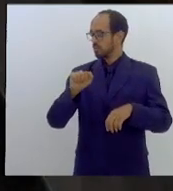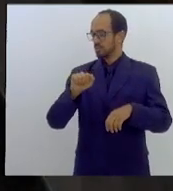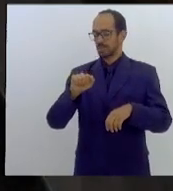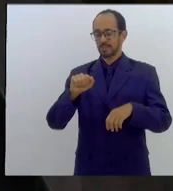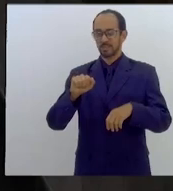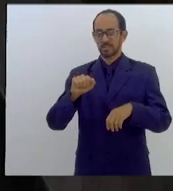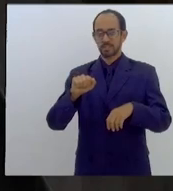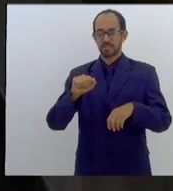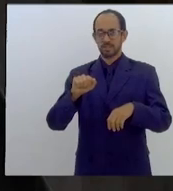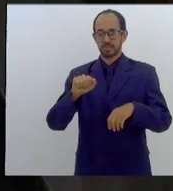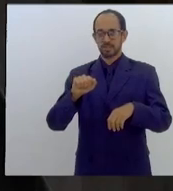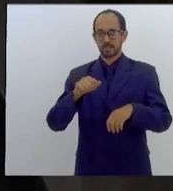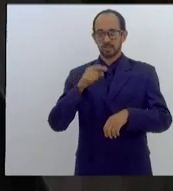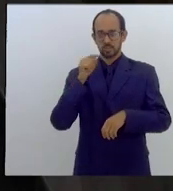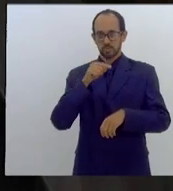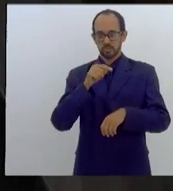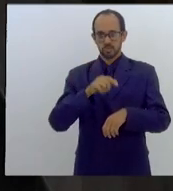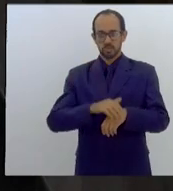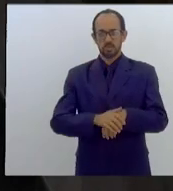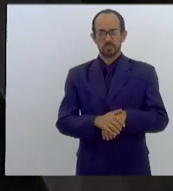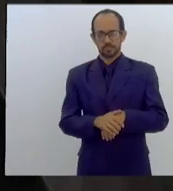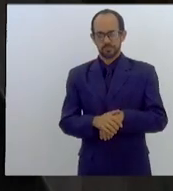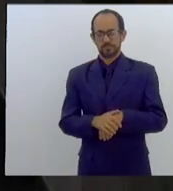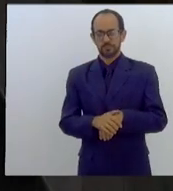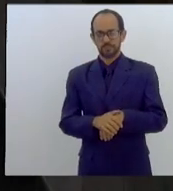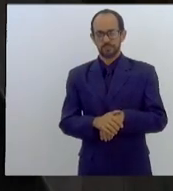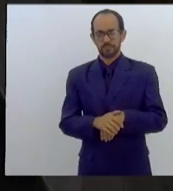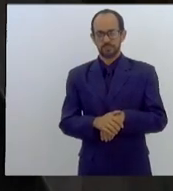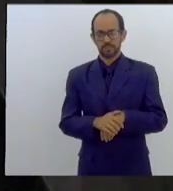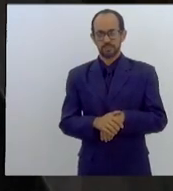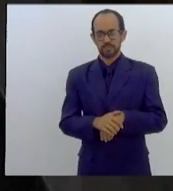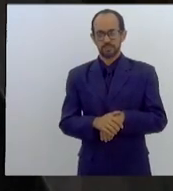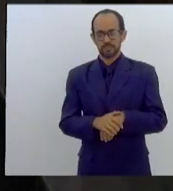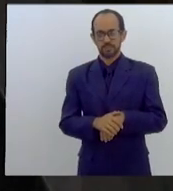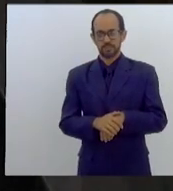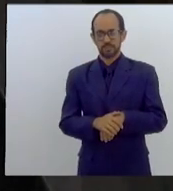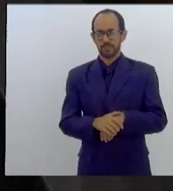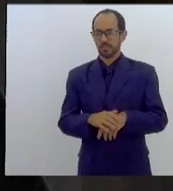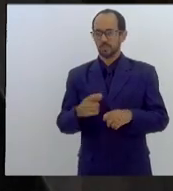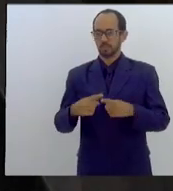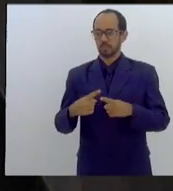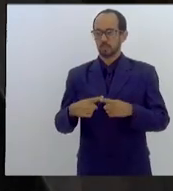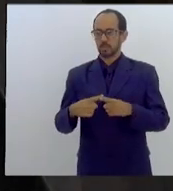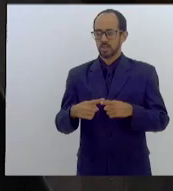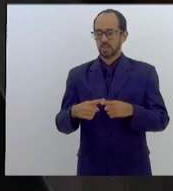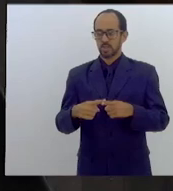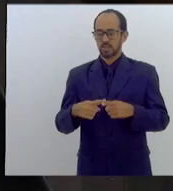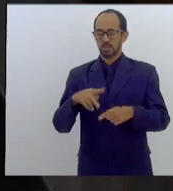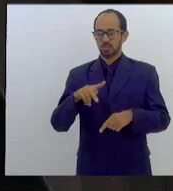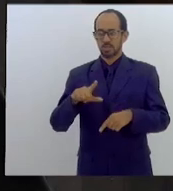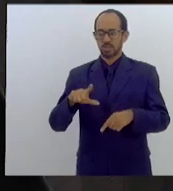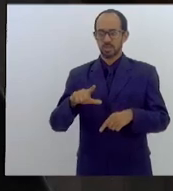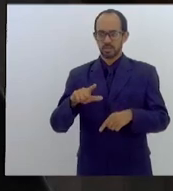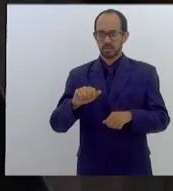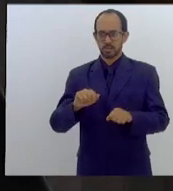Porque o projeto de lei